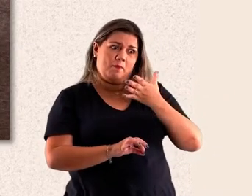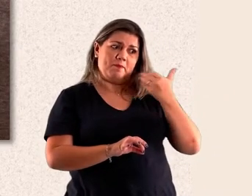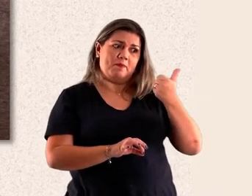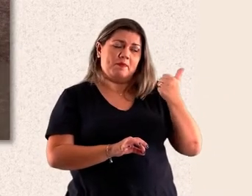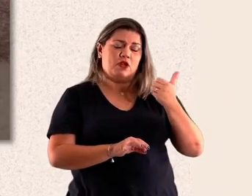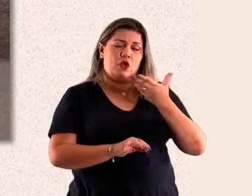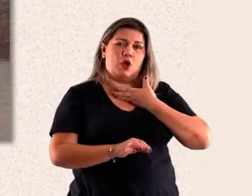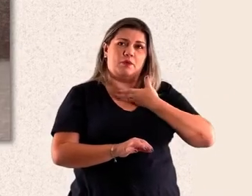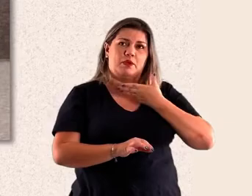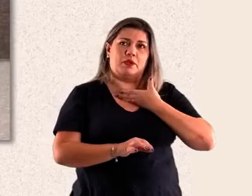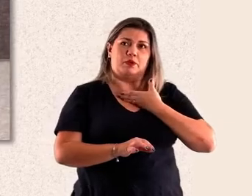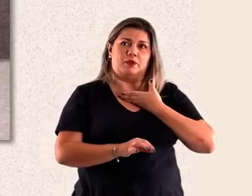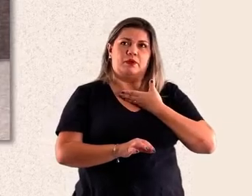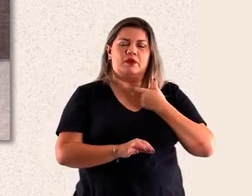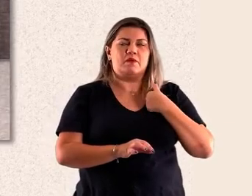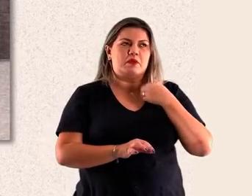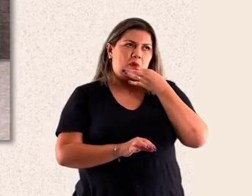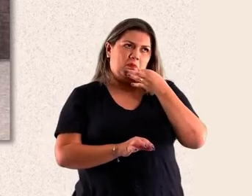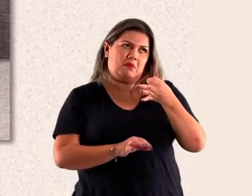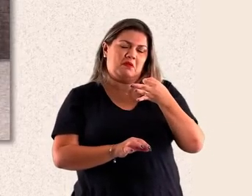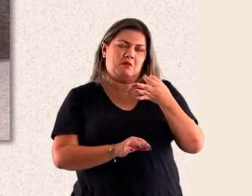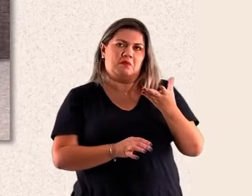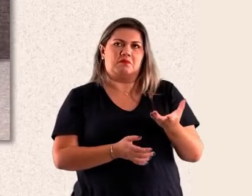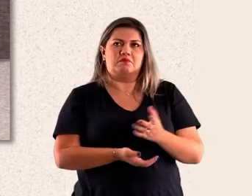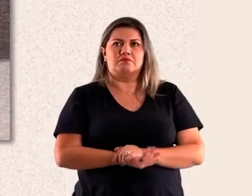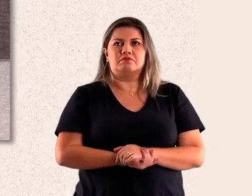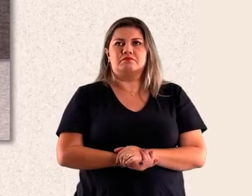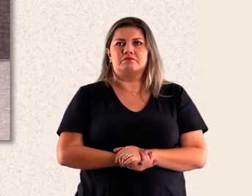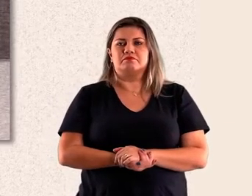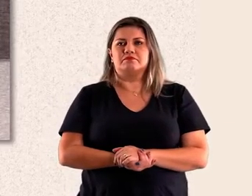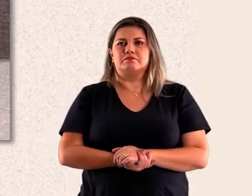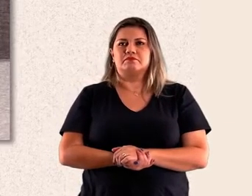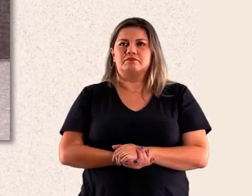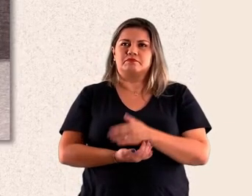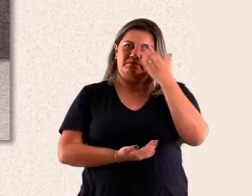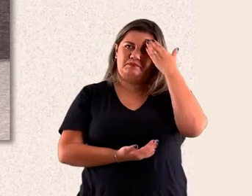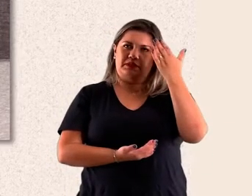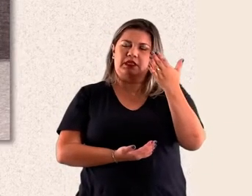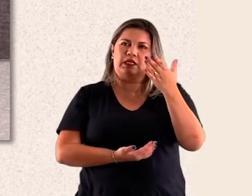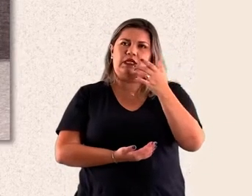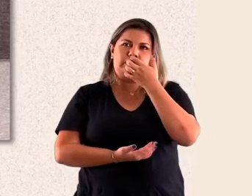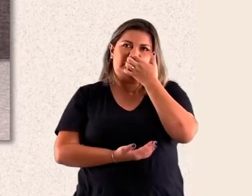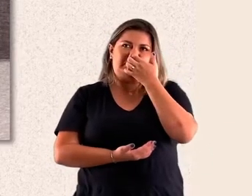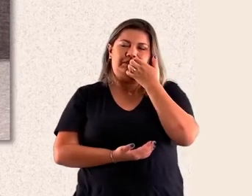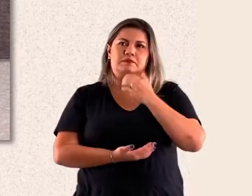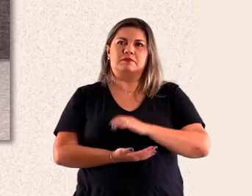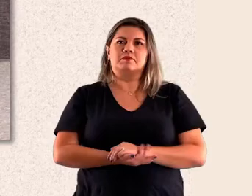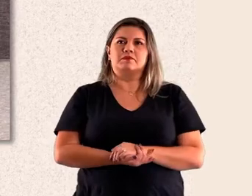trabalho meu oval Pizzaria esse Obrigada mais algum